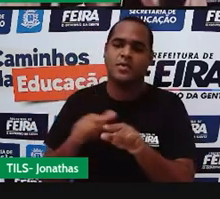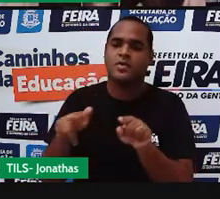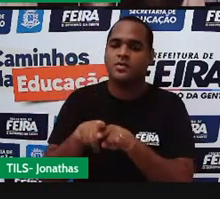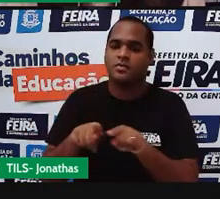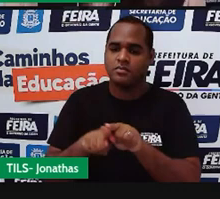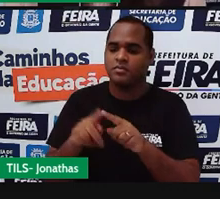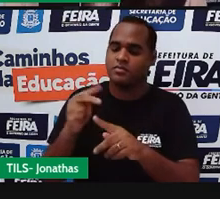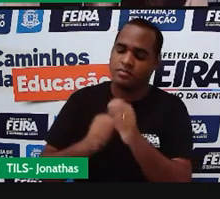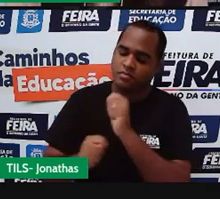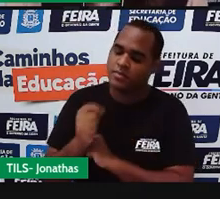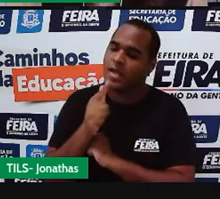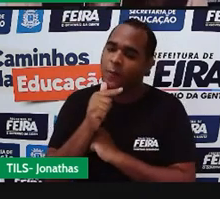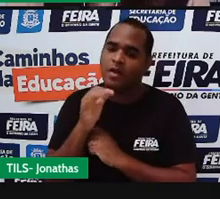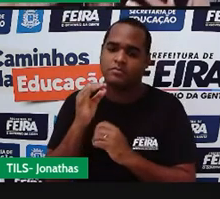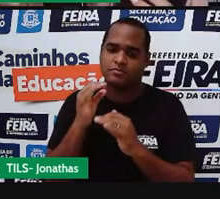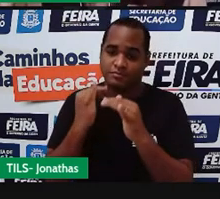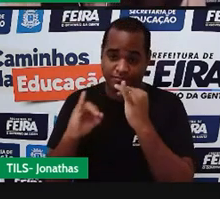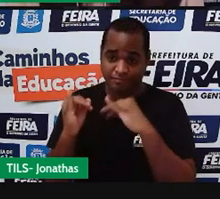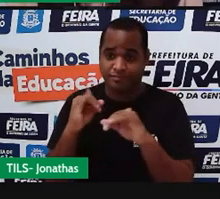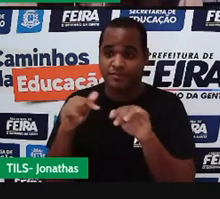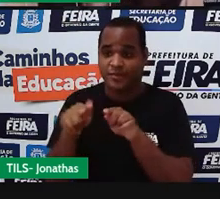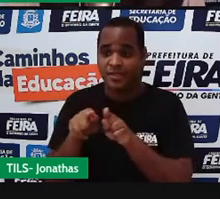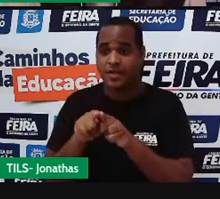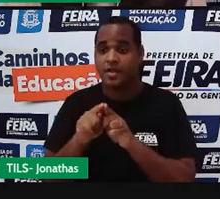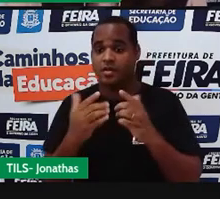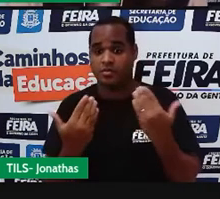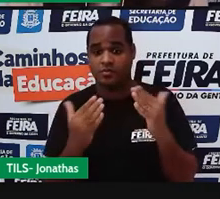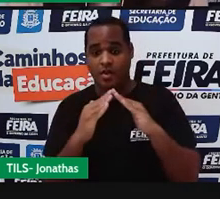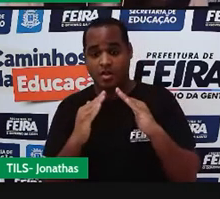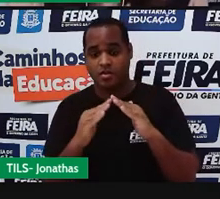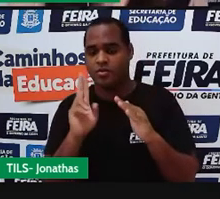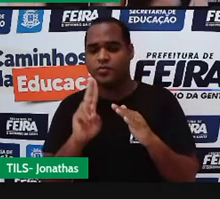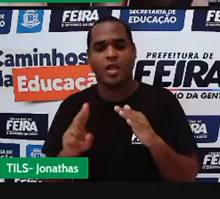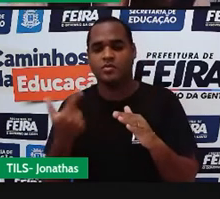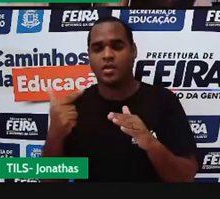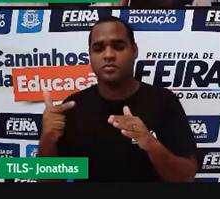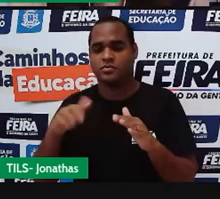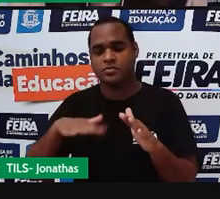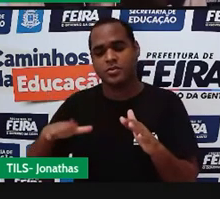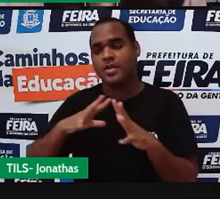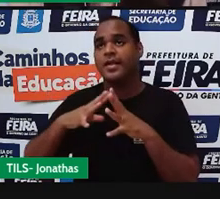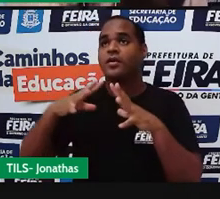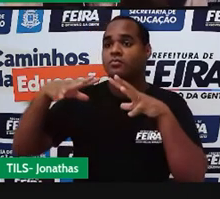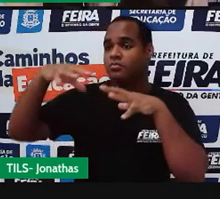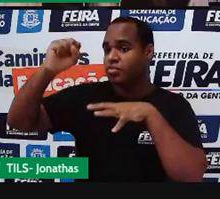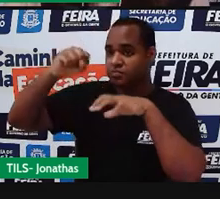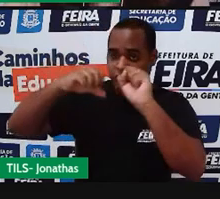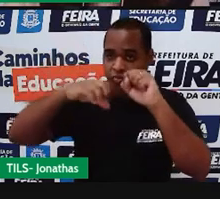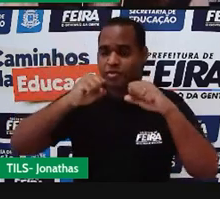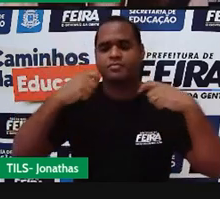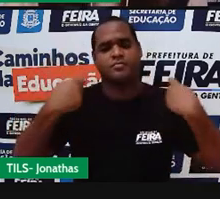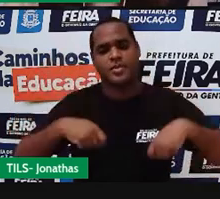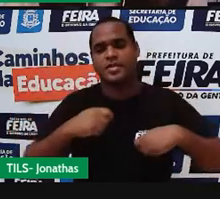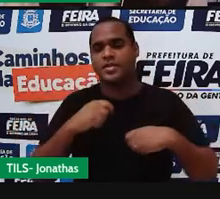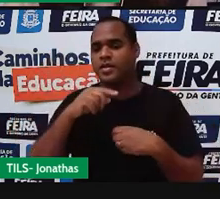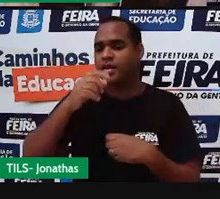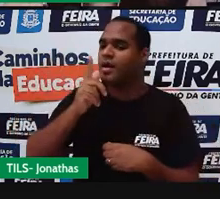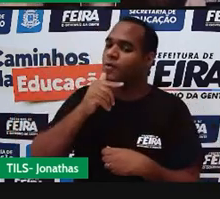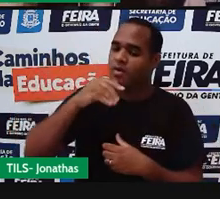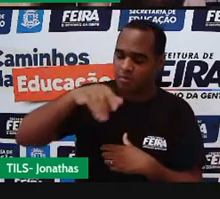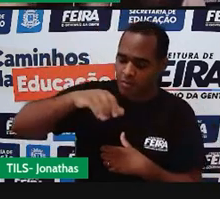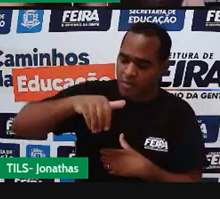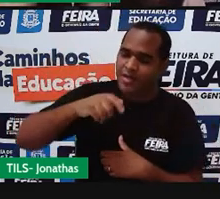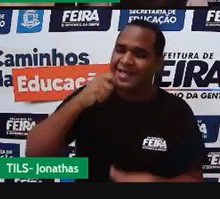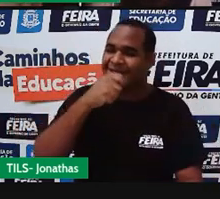economizar água e energia então se a gente tá ali não tá utilizando daquele espaço apaga a luz não deixa a torneira ligada